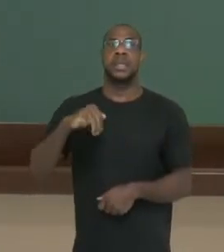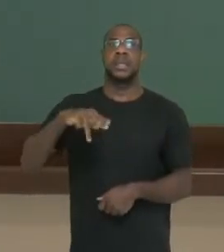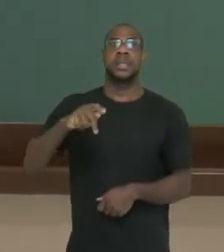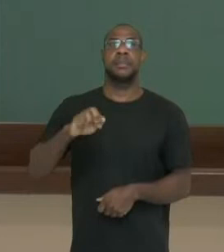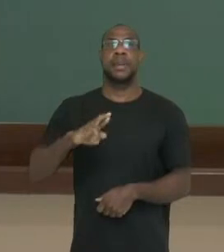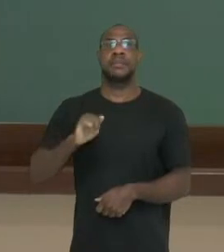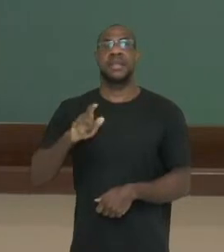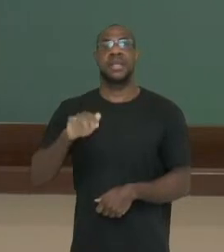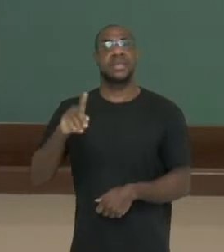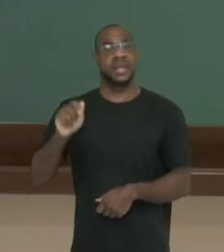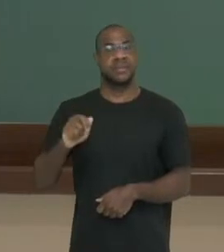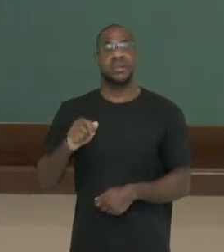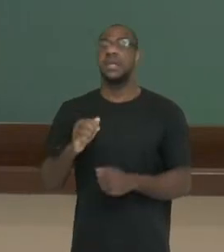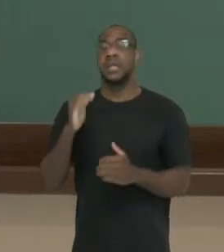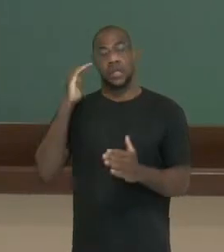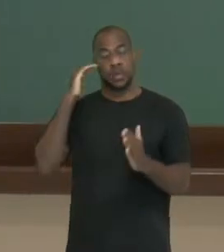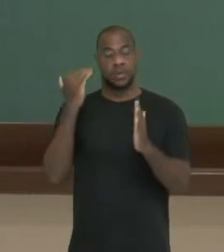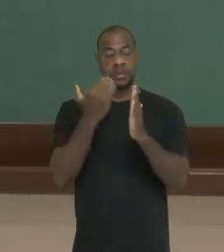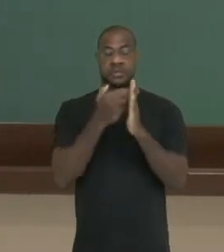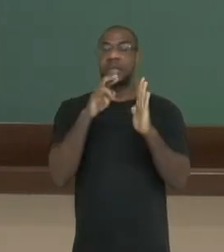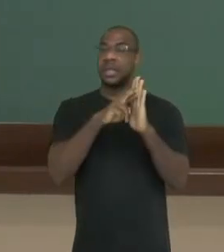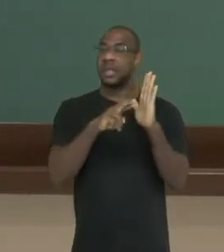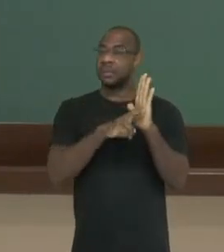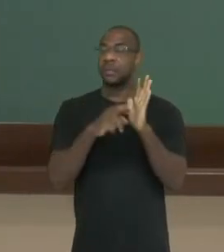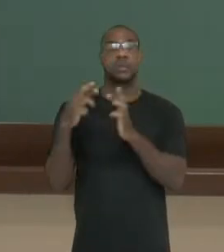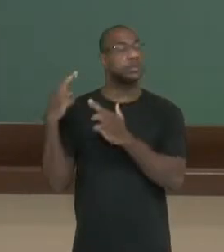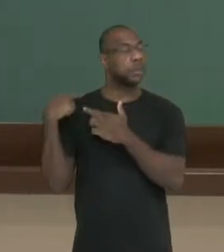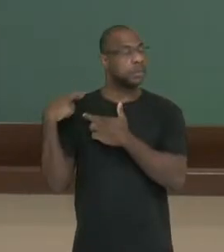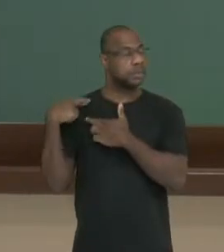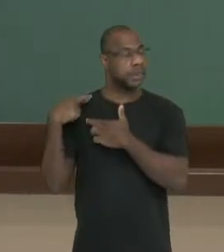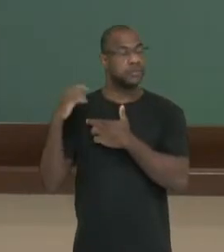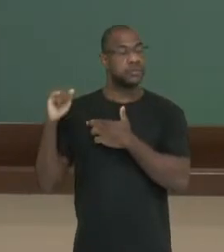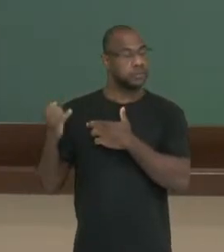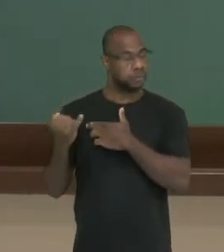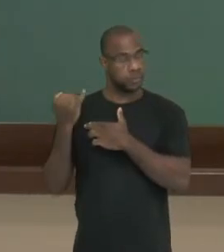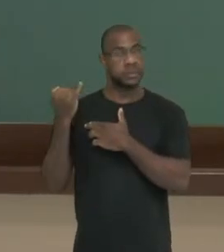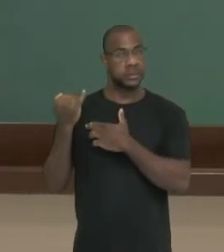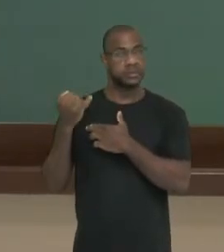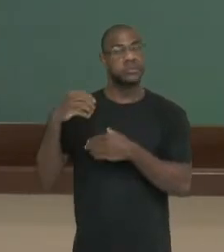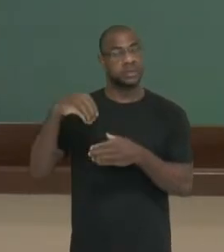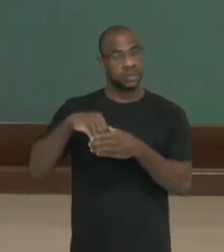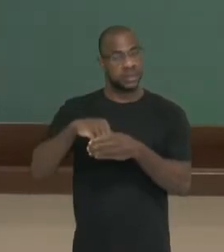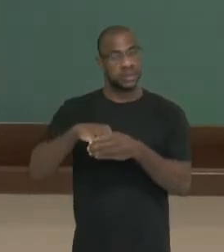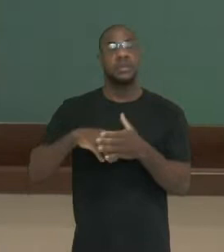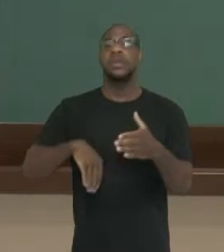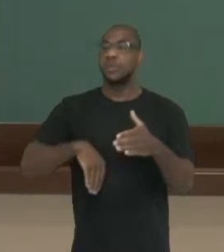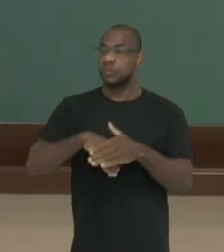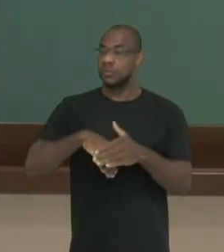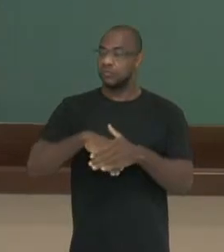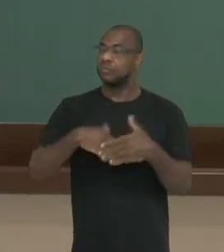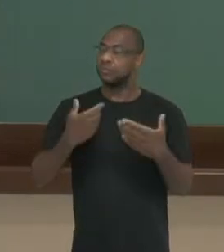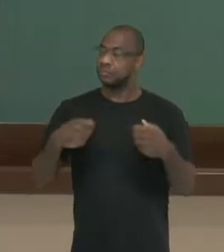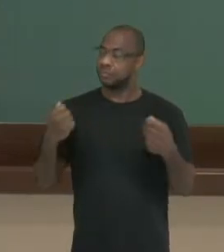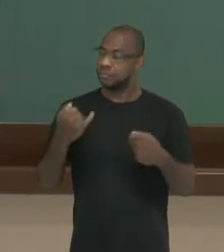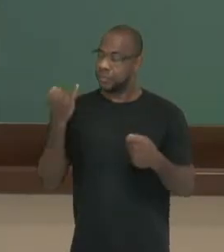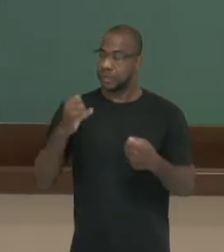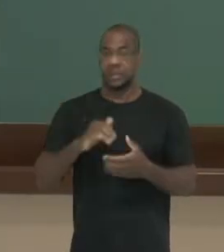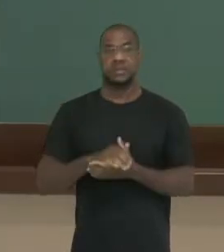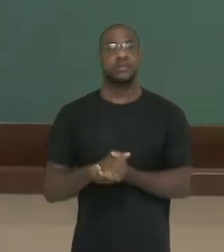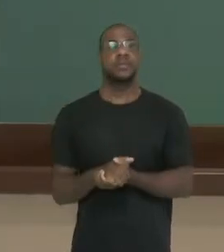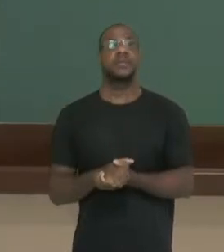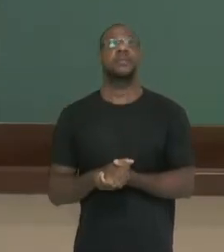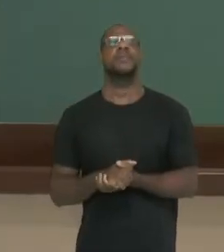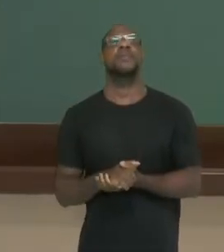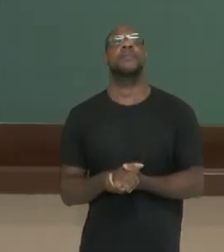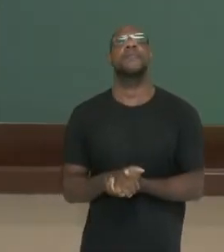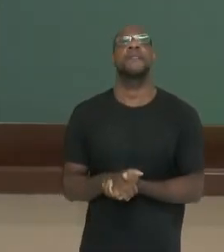e seguir as regras, né, com responsabilidade sobre as ações dele, né, tendo em vista ali o cargo que ele ocupa, o cargo para